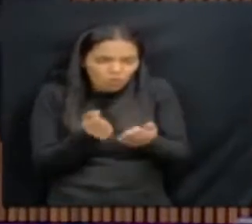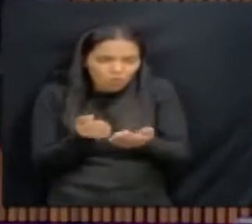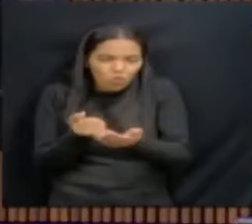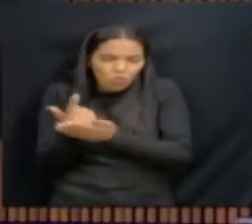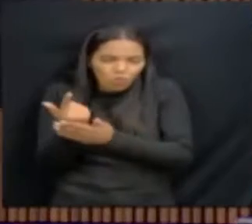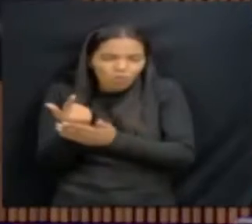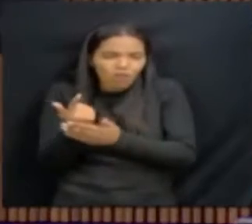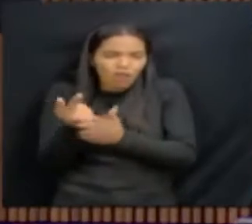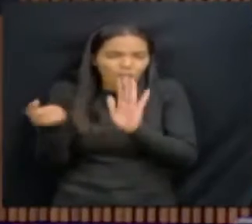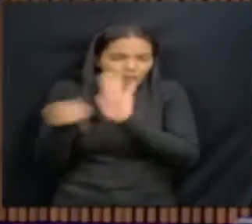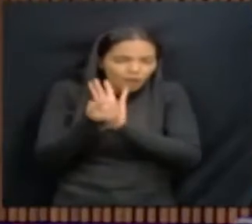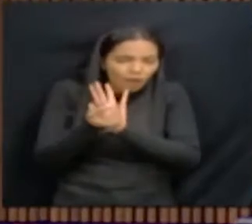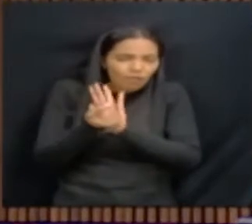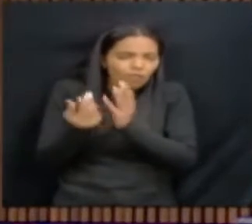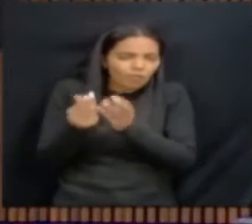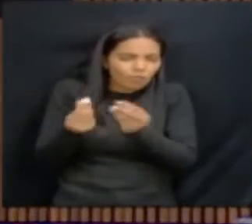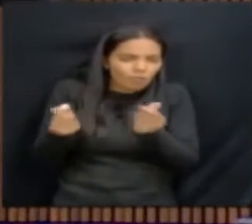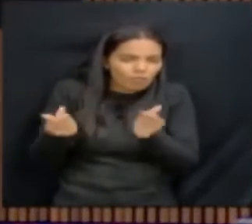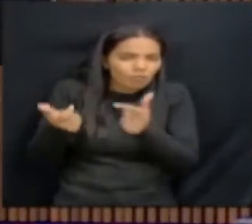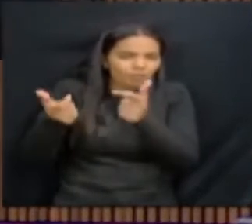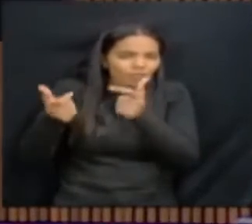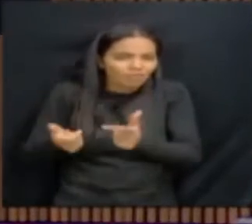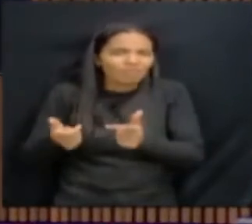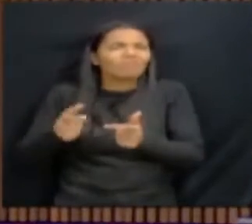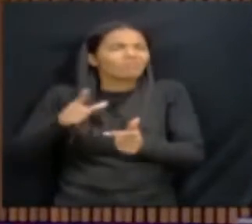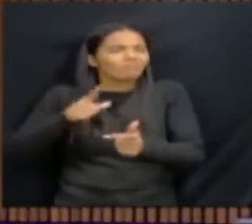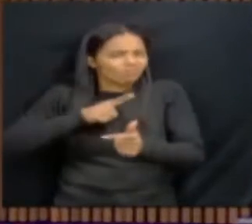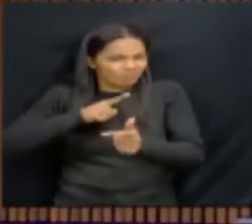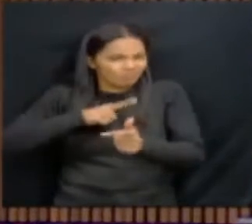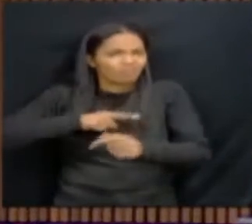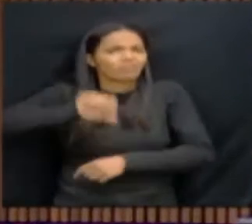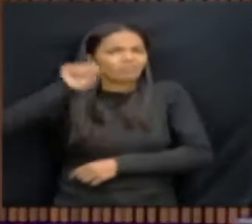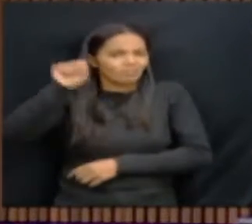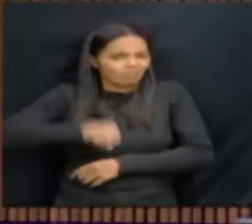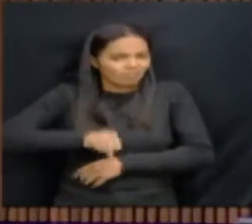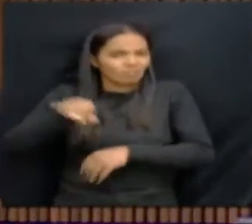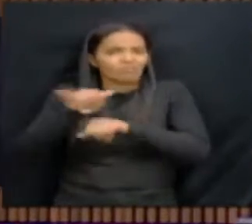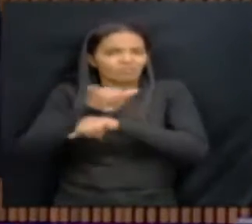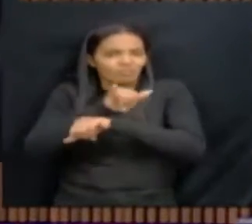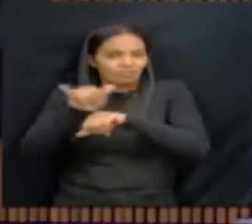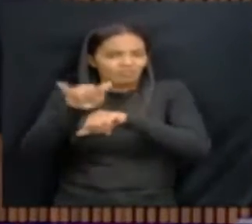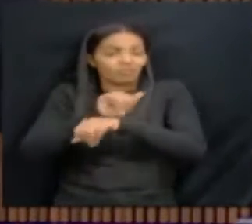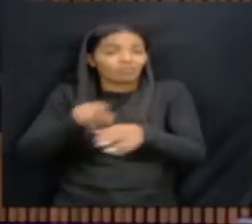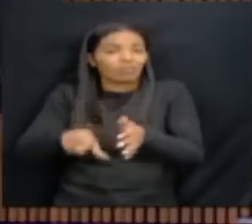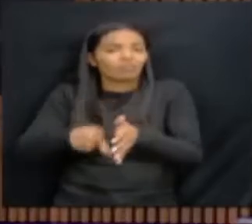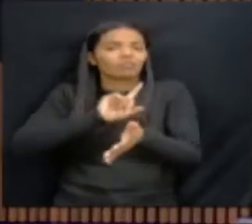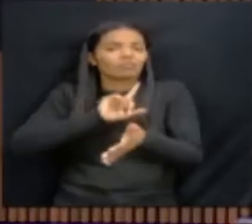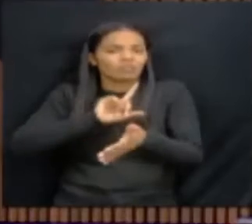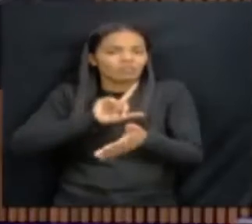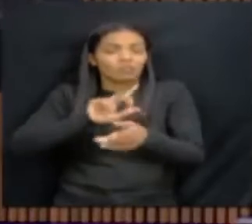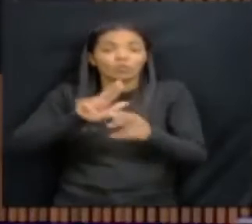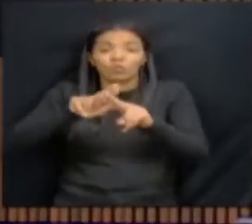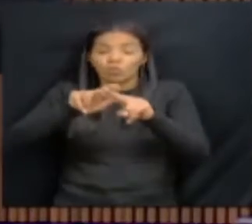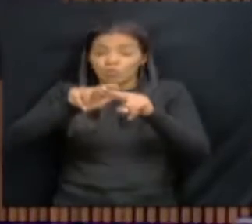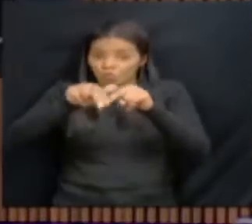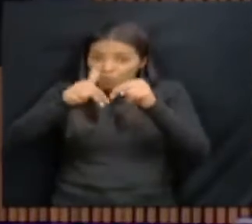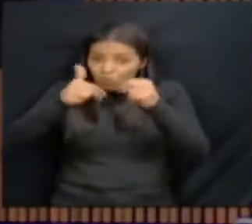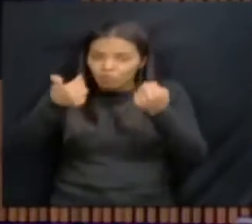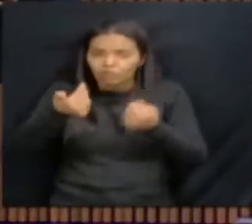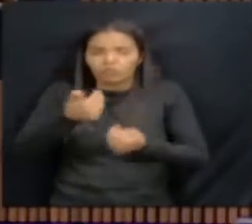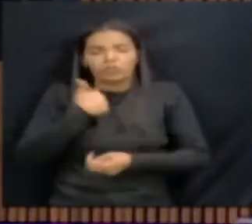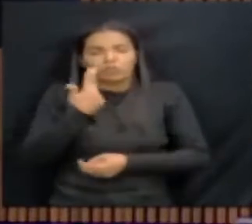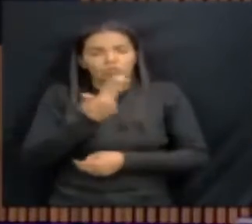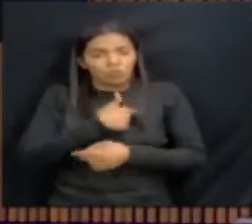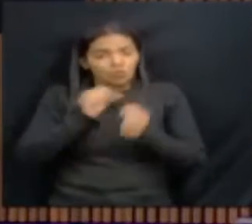marca, qualidade e de algumas formas a serem adquiridas. E isso fez com que a gente tivesse possíveis